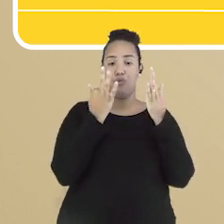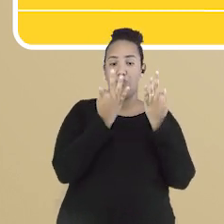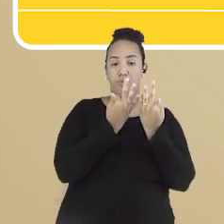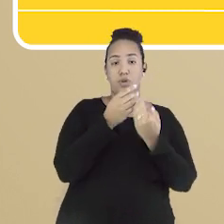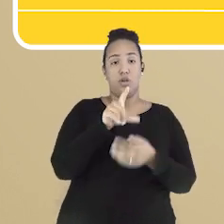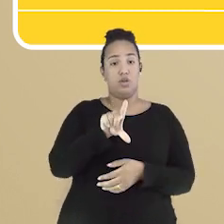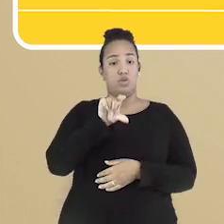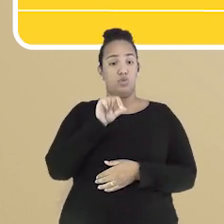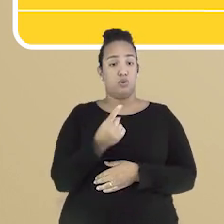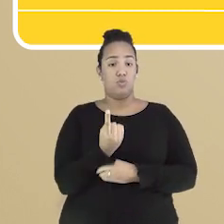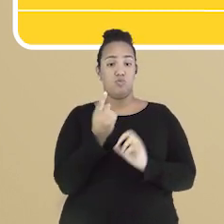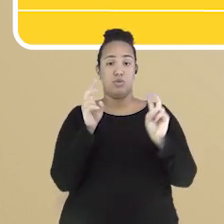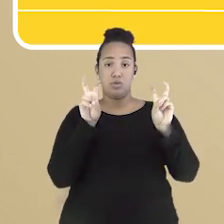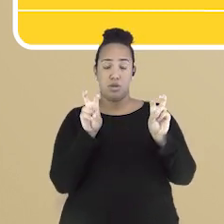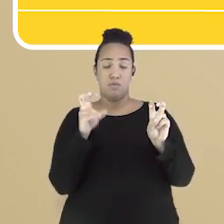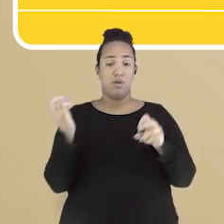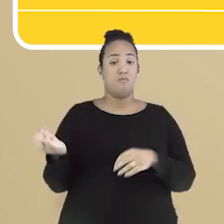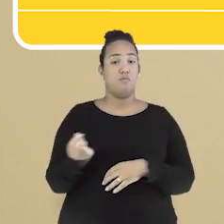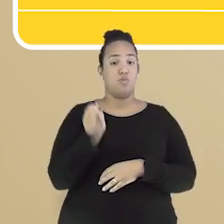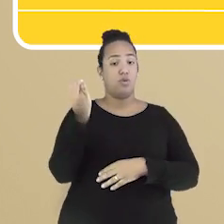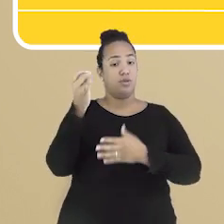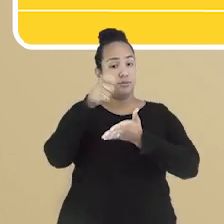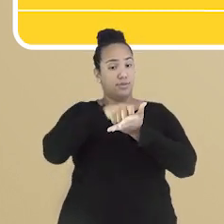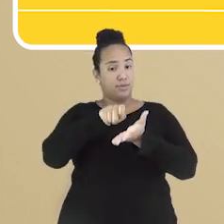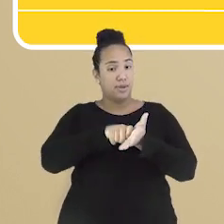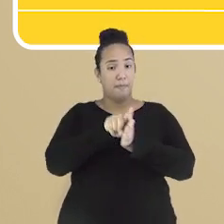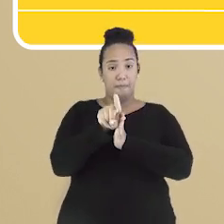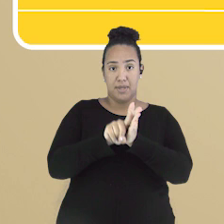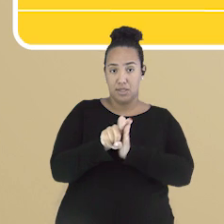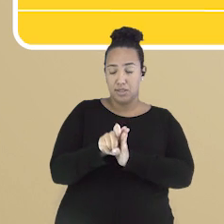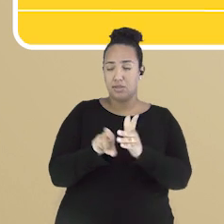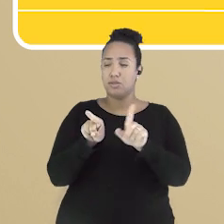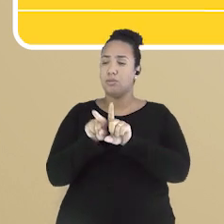escolha um tema importante para escrever um editorial. Faça